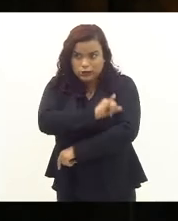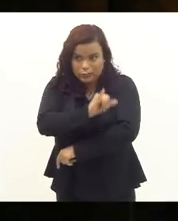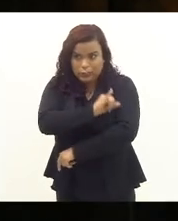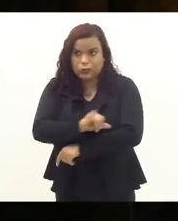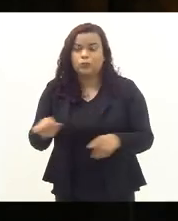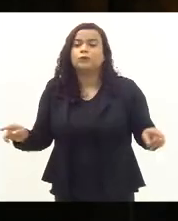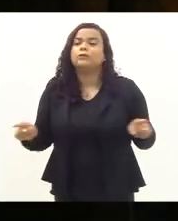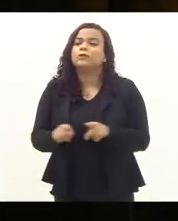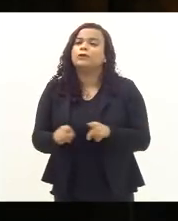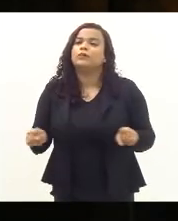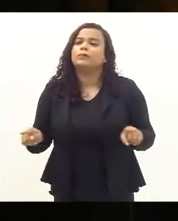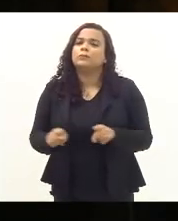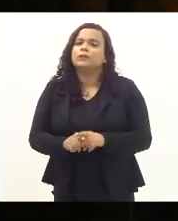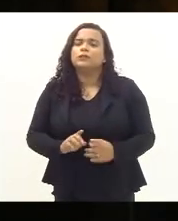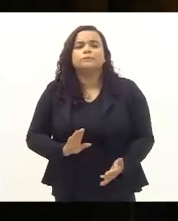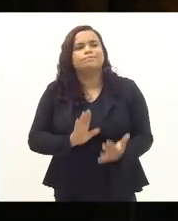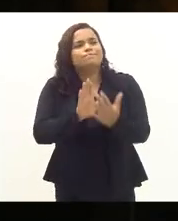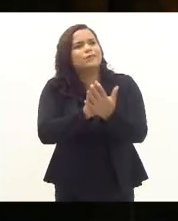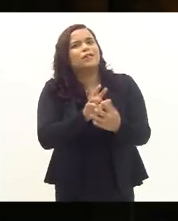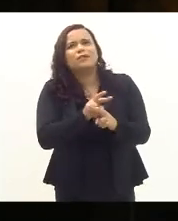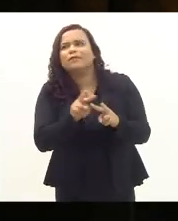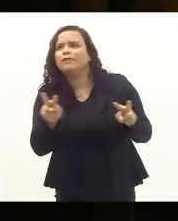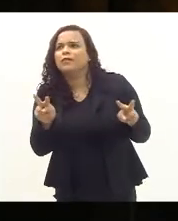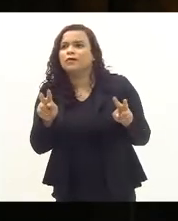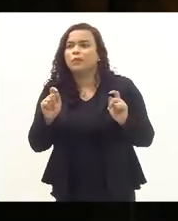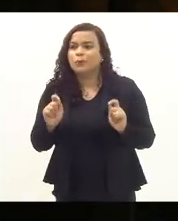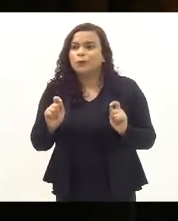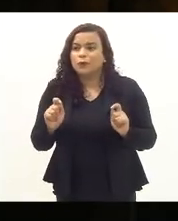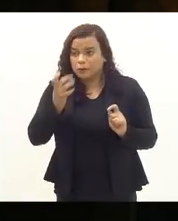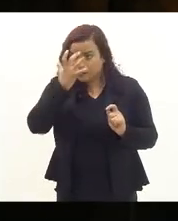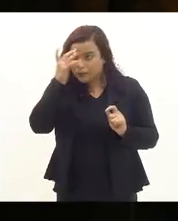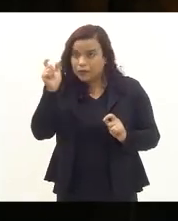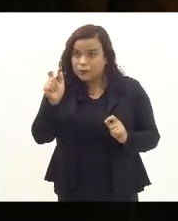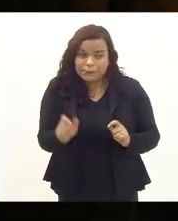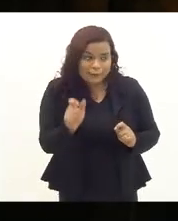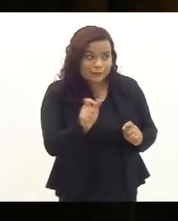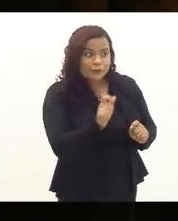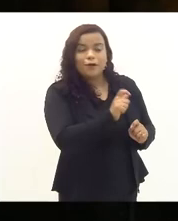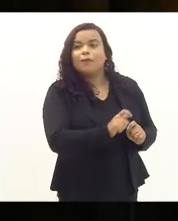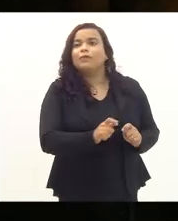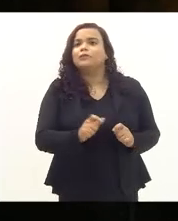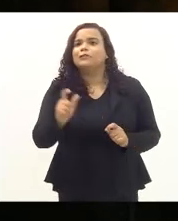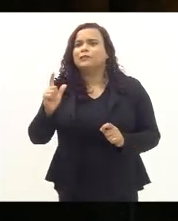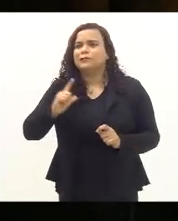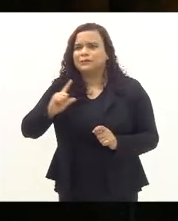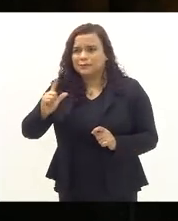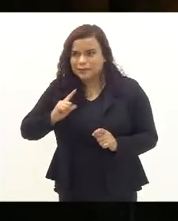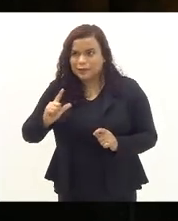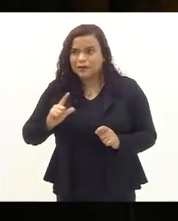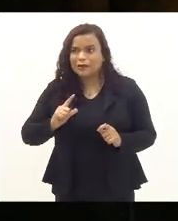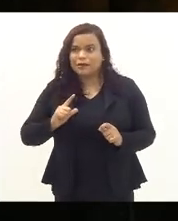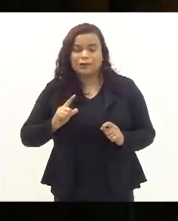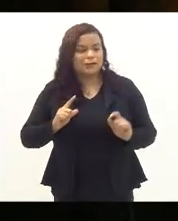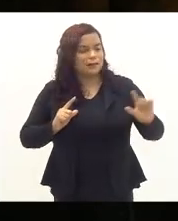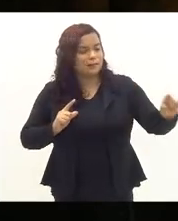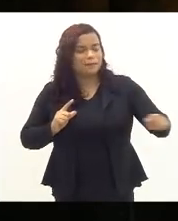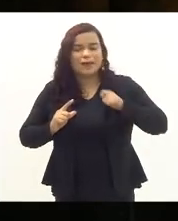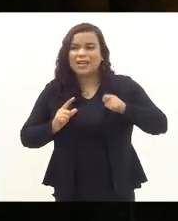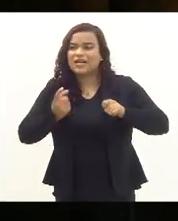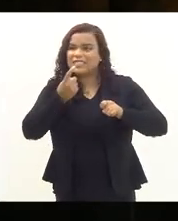diante também da situação onde pessoas hoje cartão ossos para roer